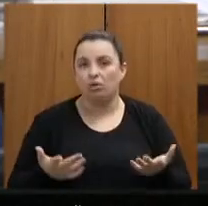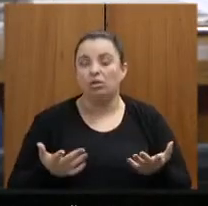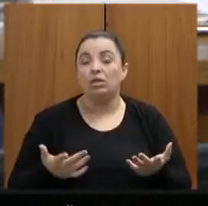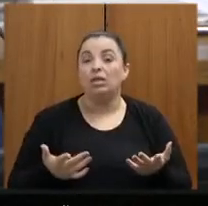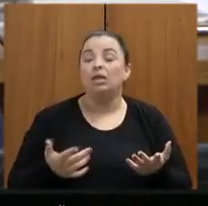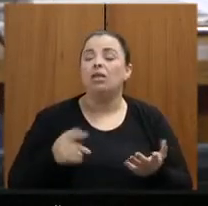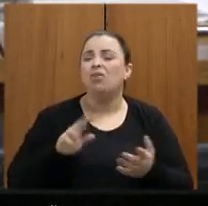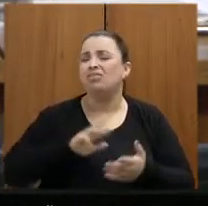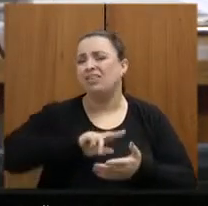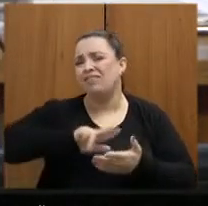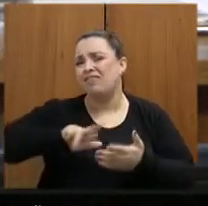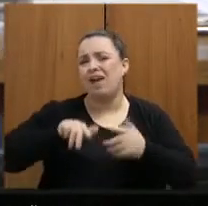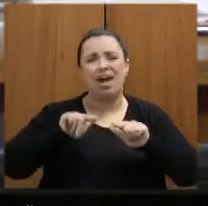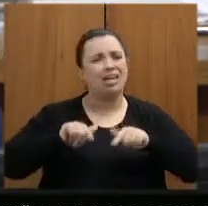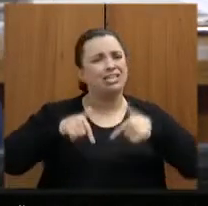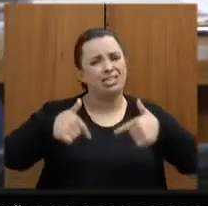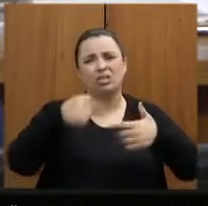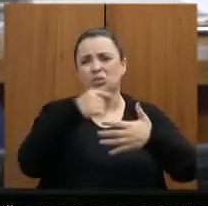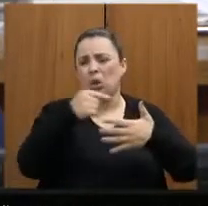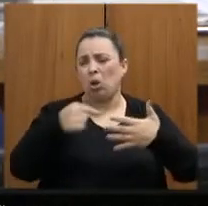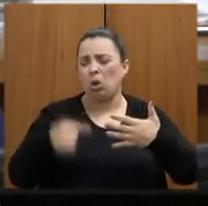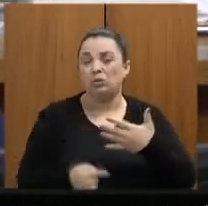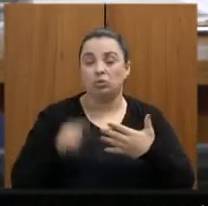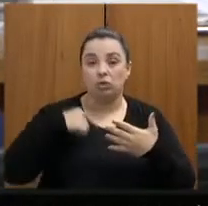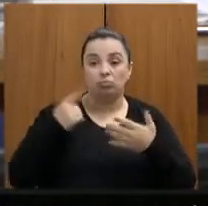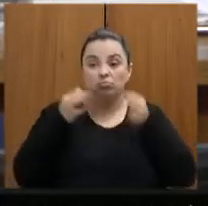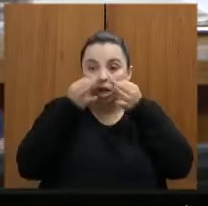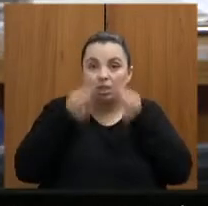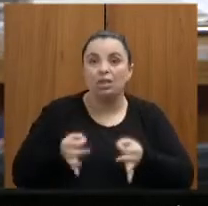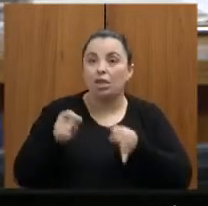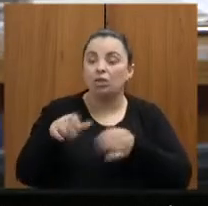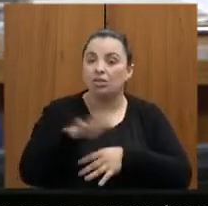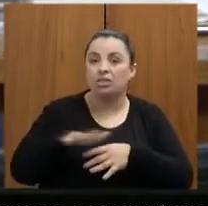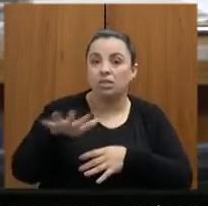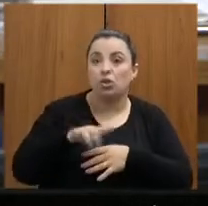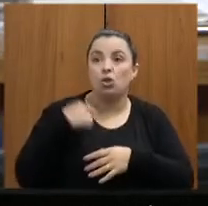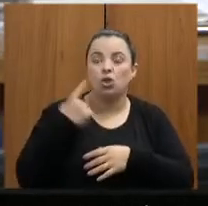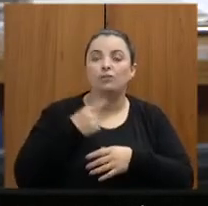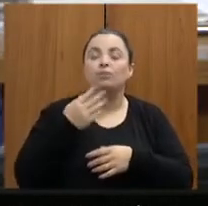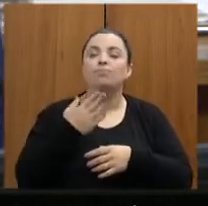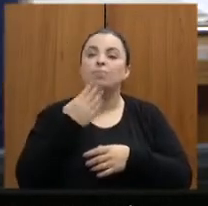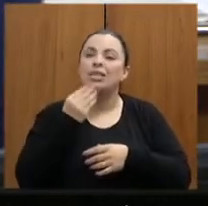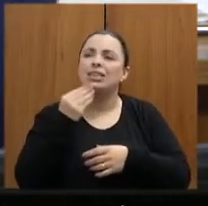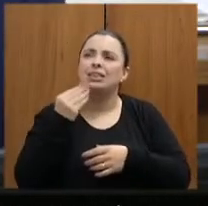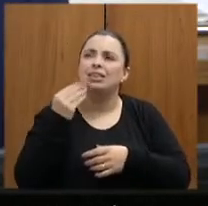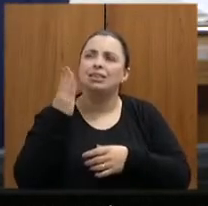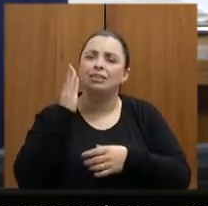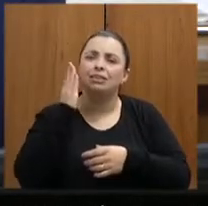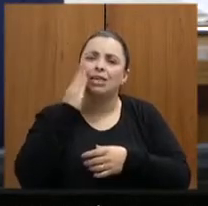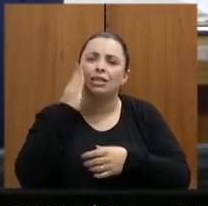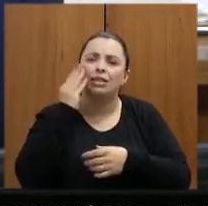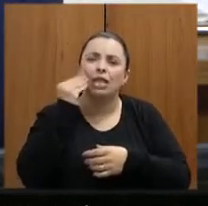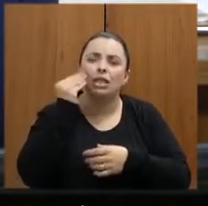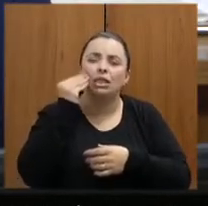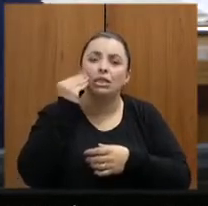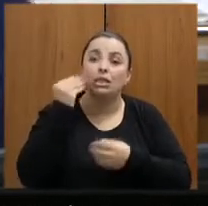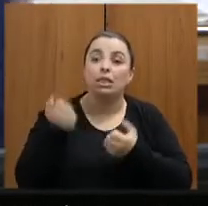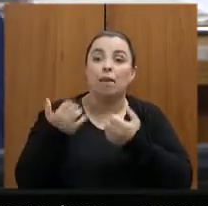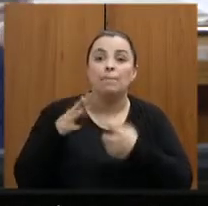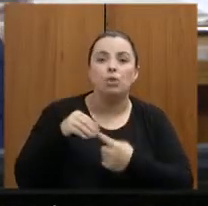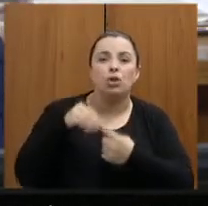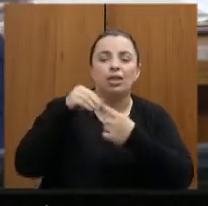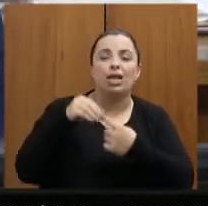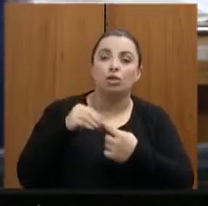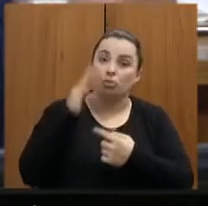tento essa e as regiões e nós estamos tentando dar prioridade principalmente na assistência técnica para que eles